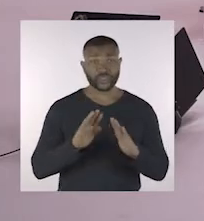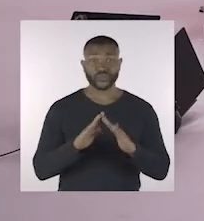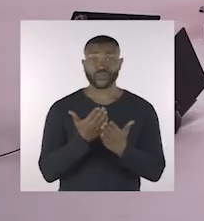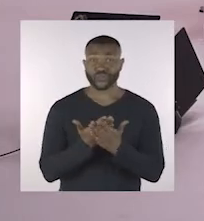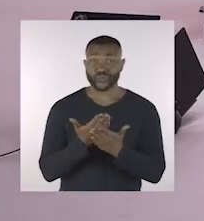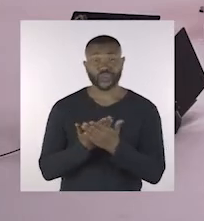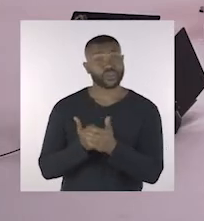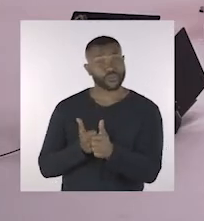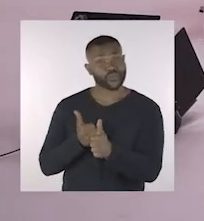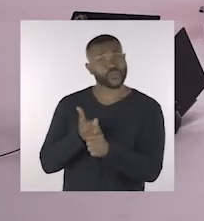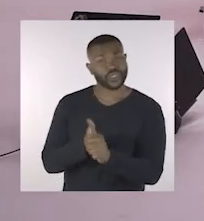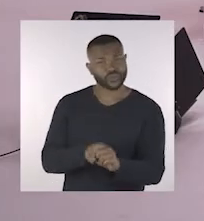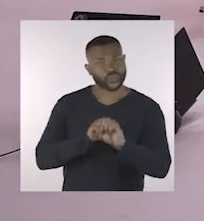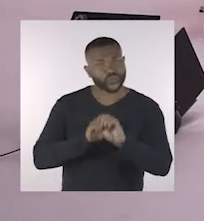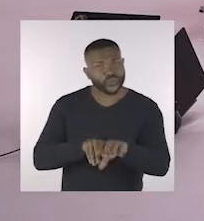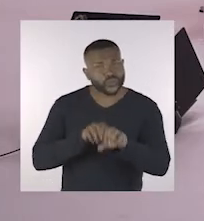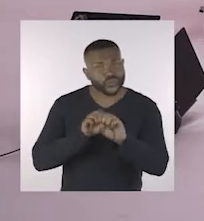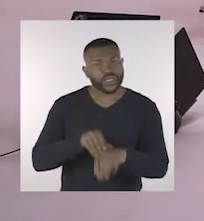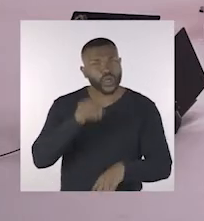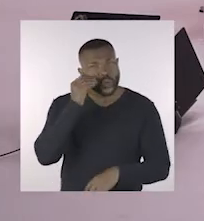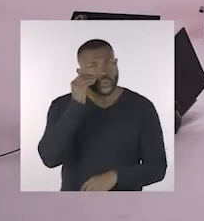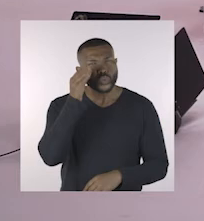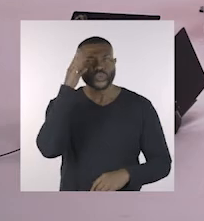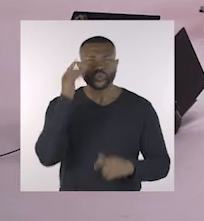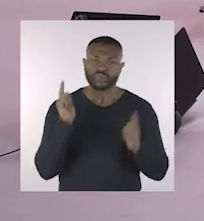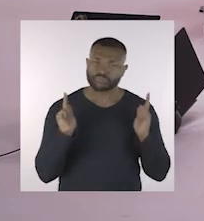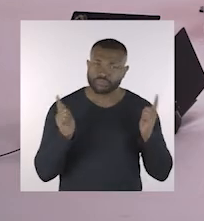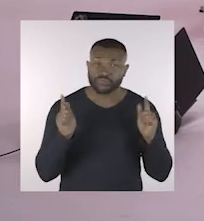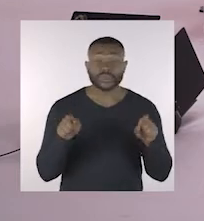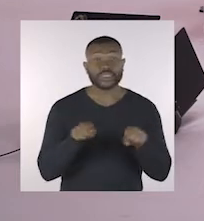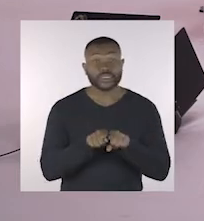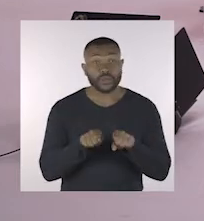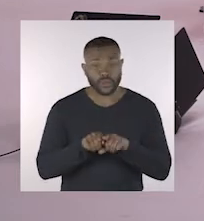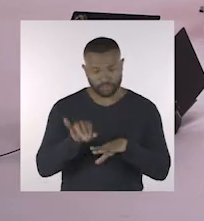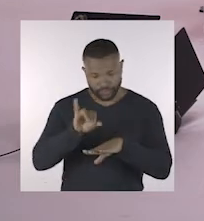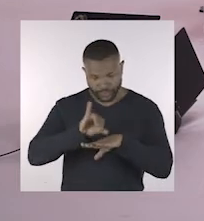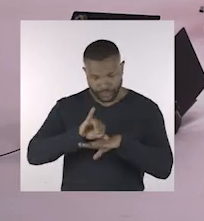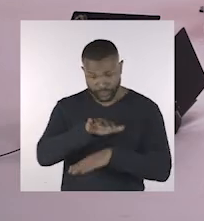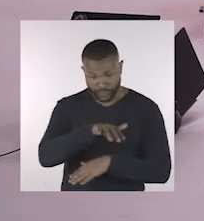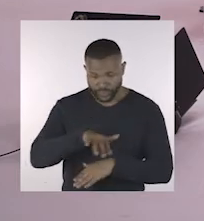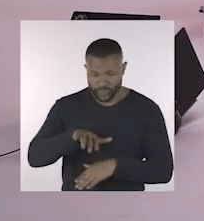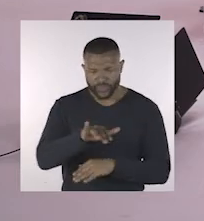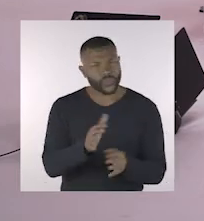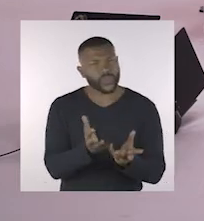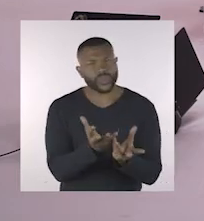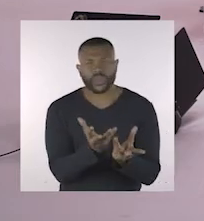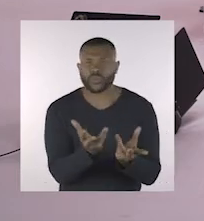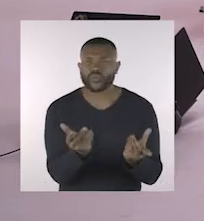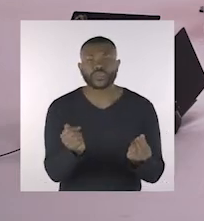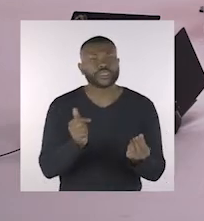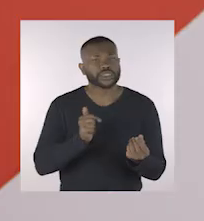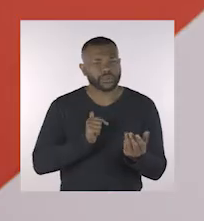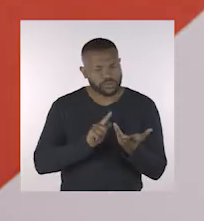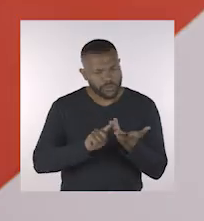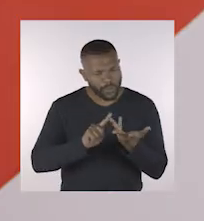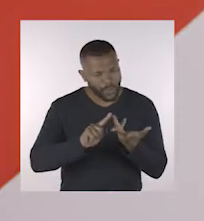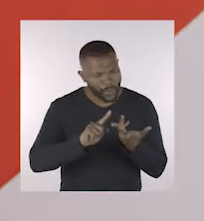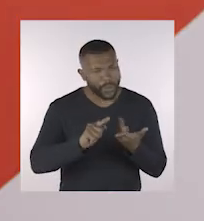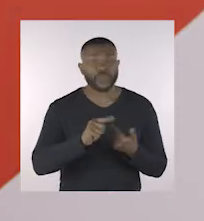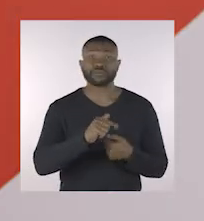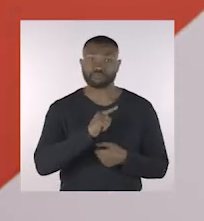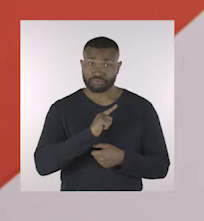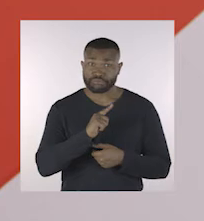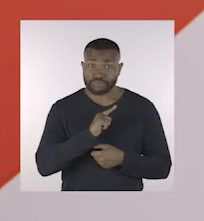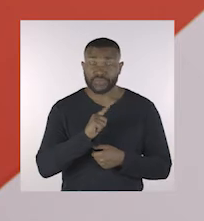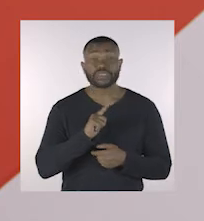acesso que as pessoas têm a escola próximo à educação à cultura ao lazer e à região central ela é fantástico E é porque